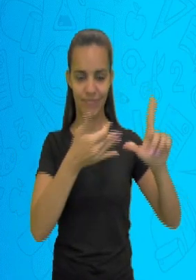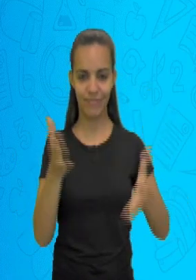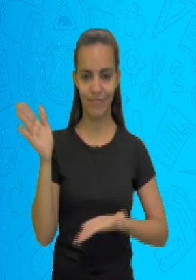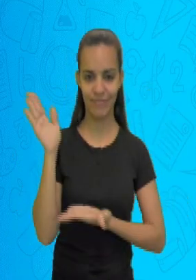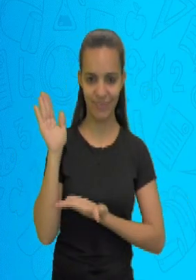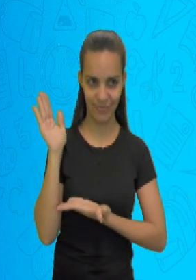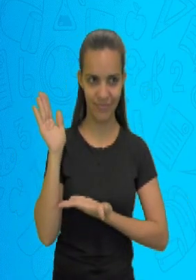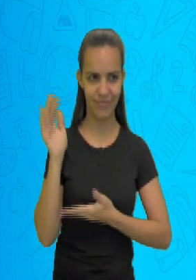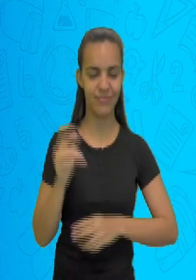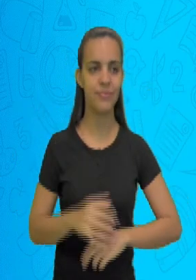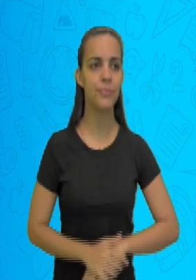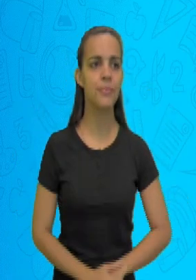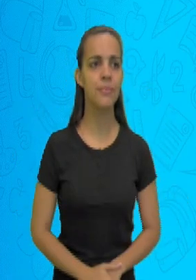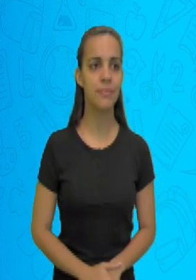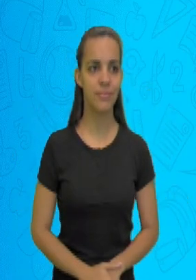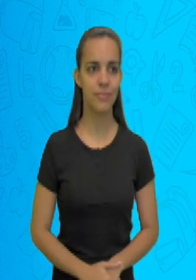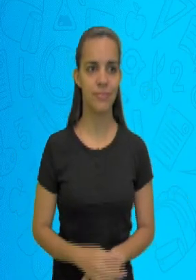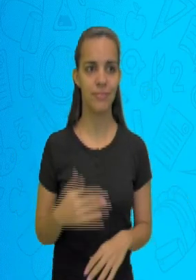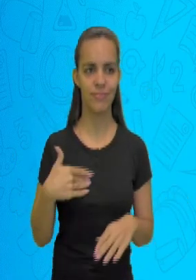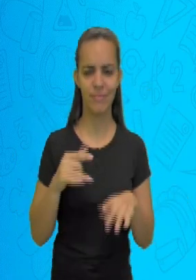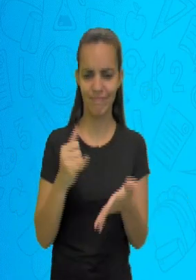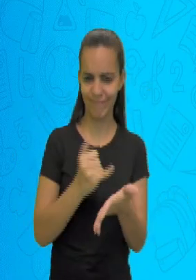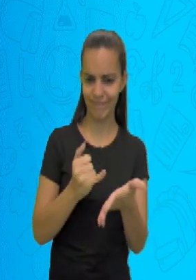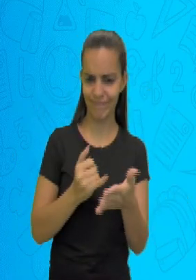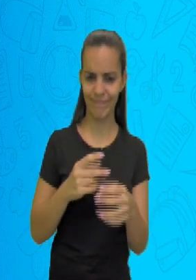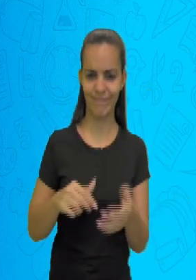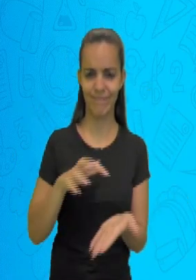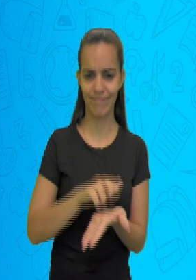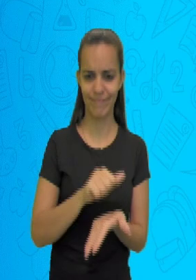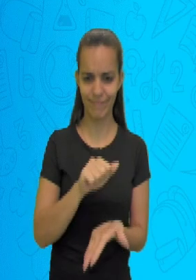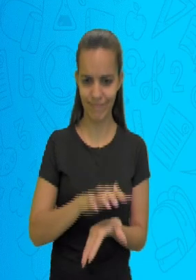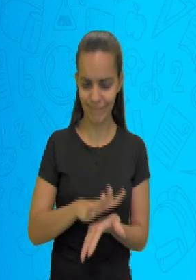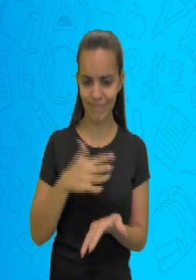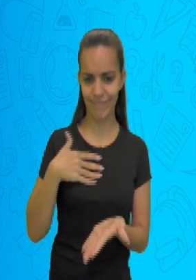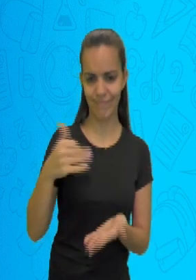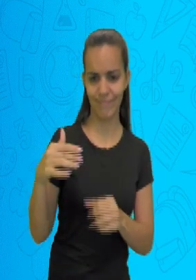aparece no canto da tela. E se inscreva no nosso canal